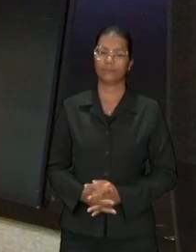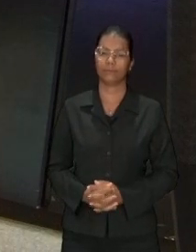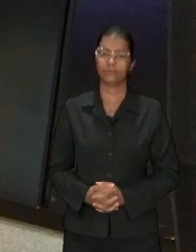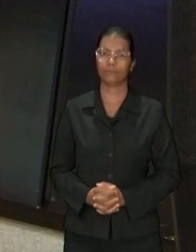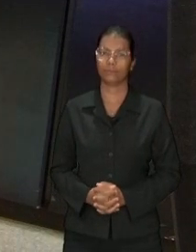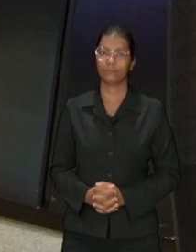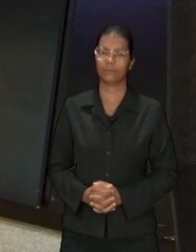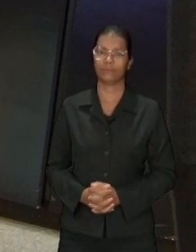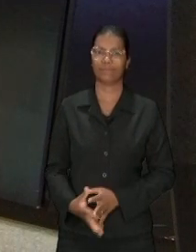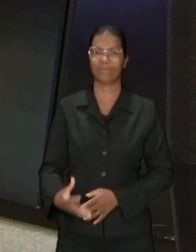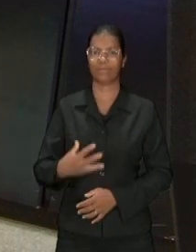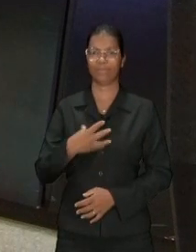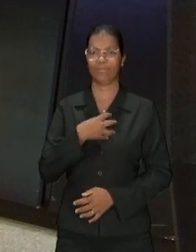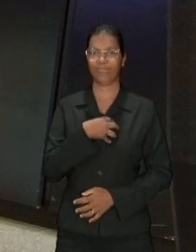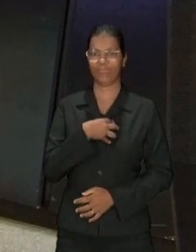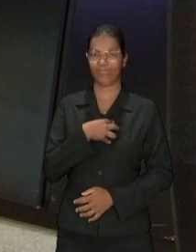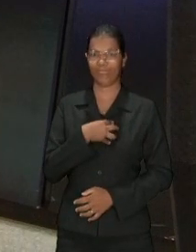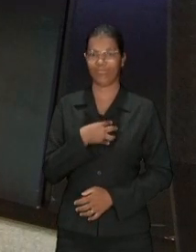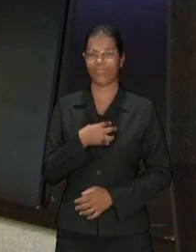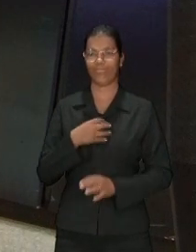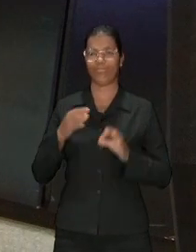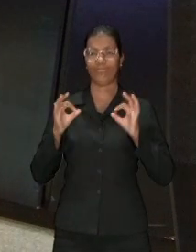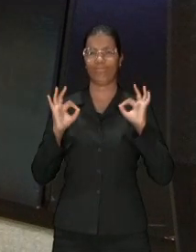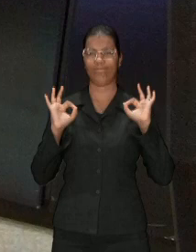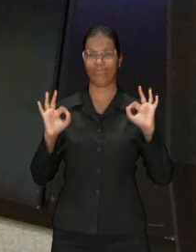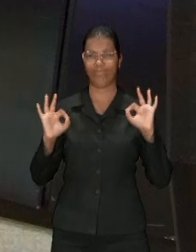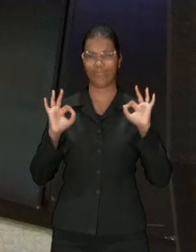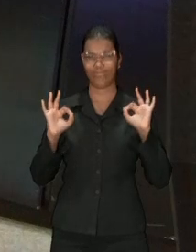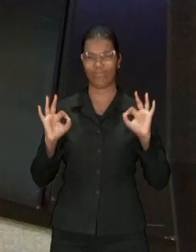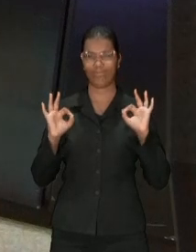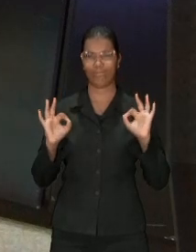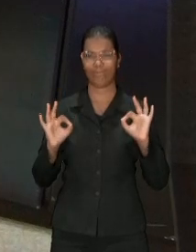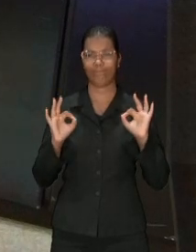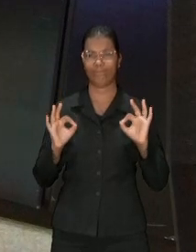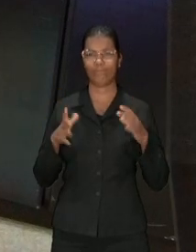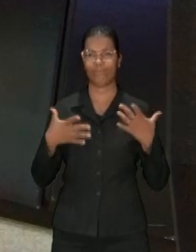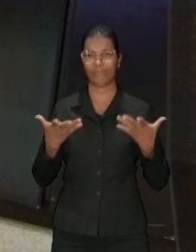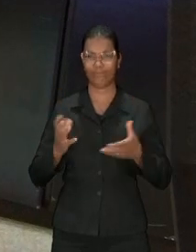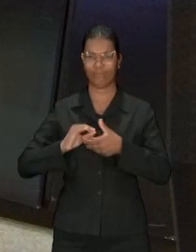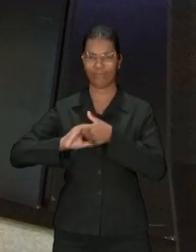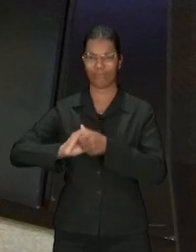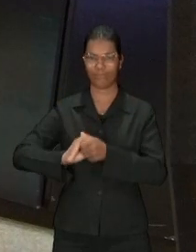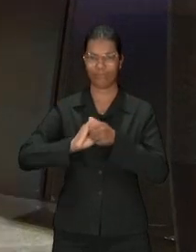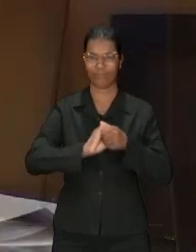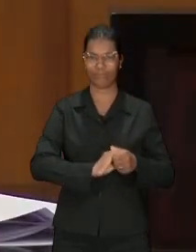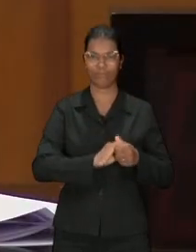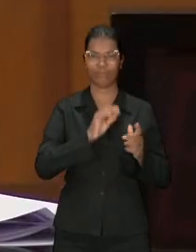Sinto-me honrado nesta noite em saudar a todos os presentes e